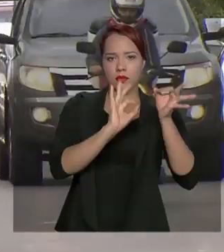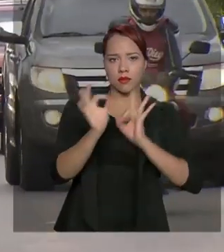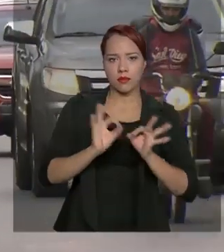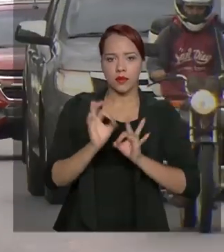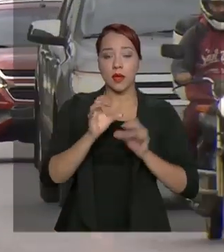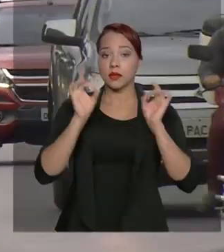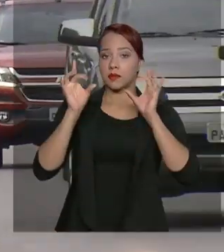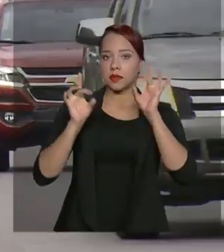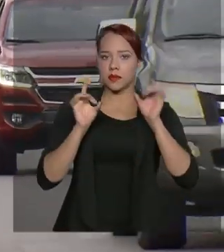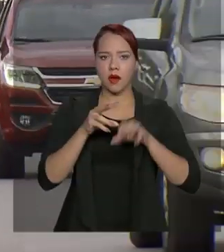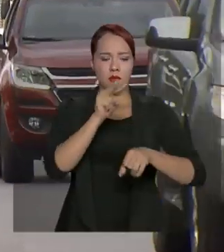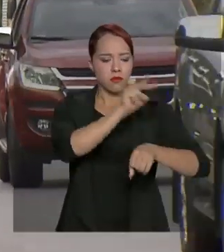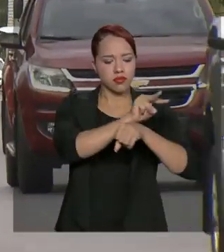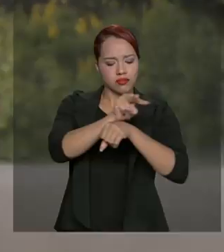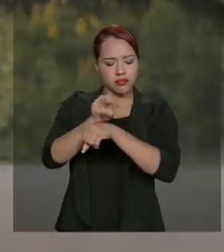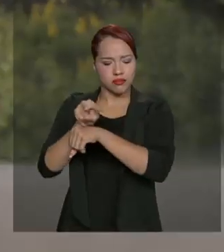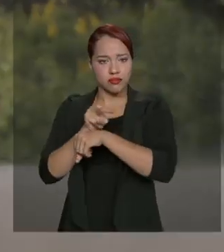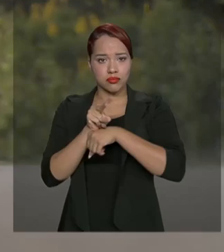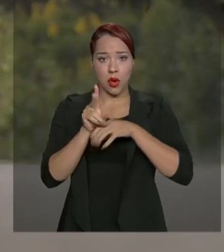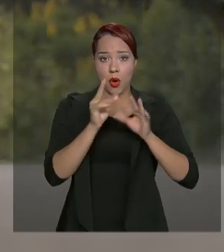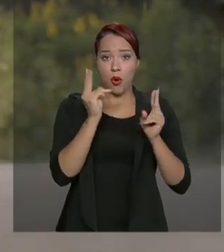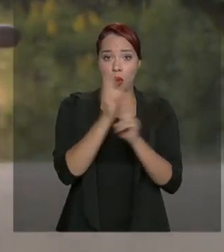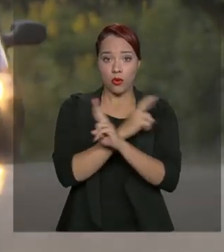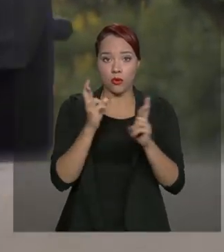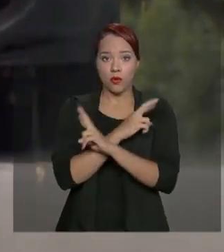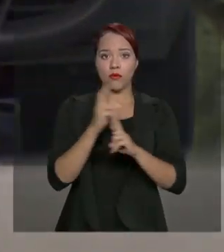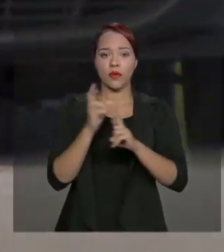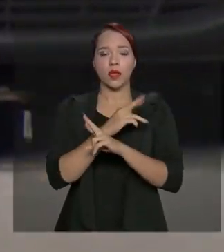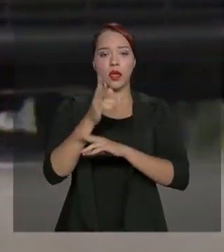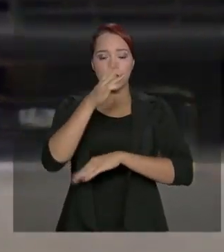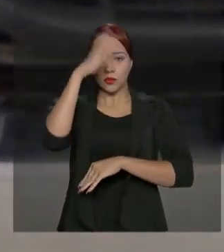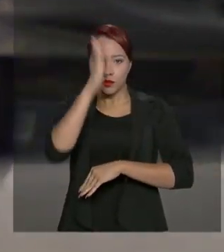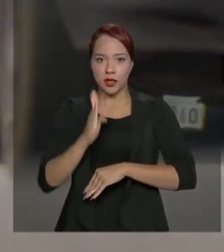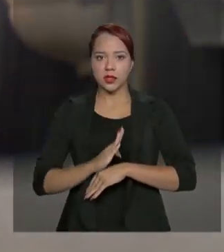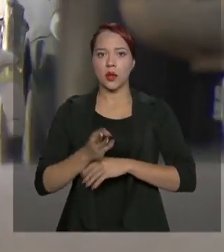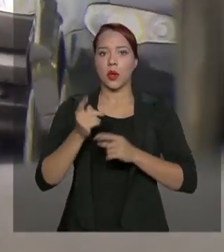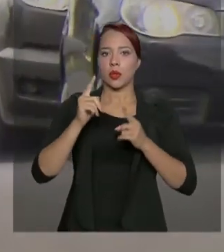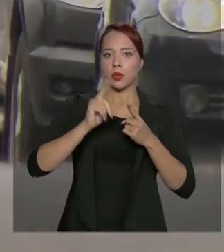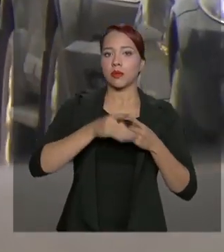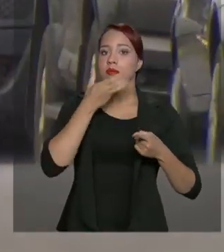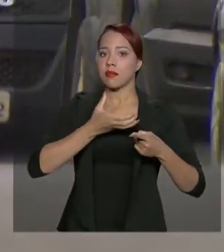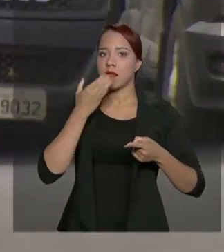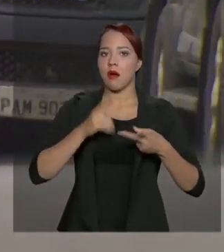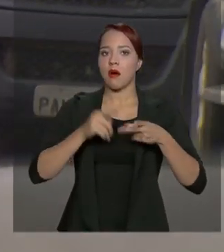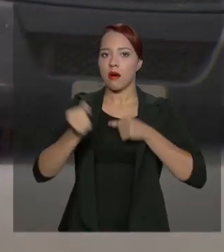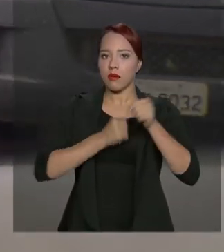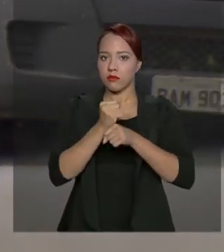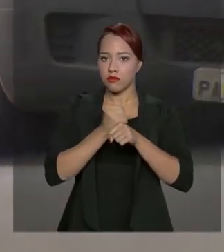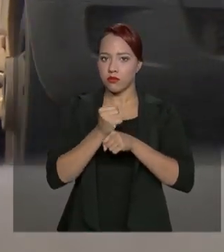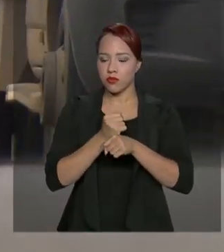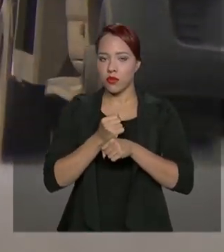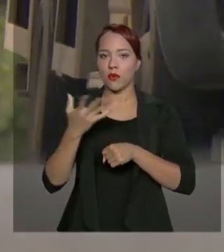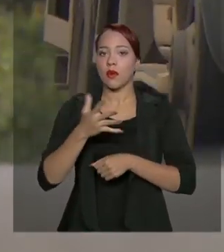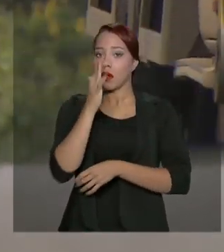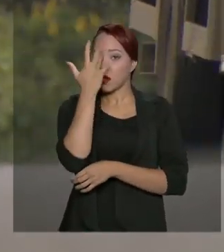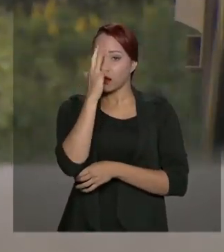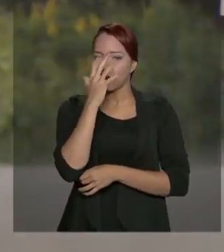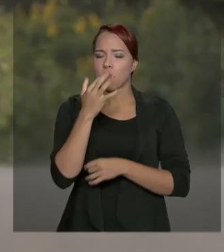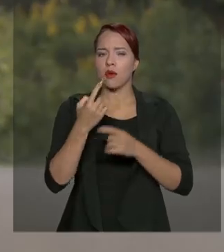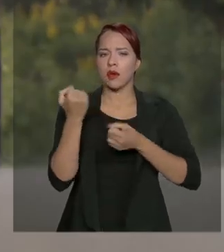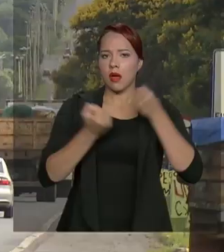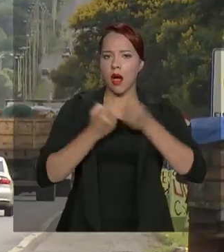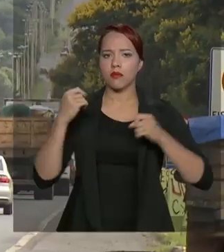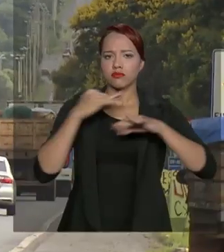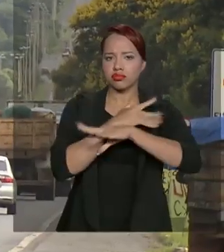monitorar as rodovias do país no Natal, no Ano Novo e no Carnaval, feriados que aumentam a circulação de veículos nas